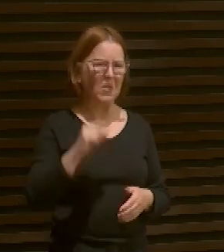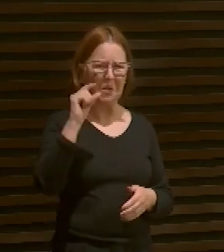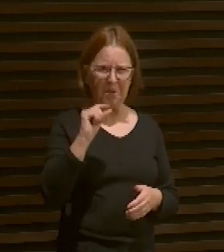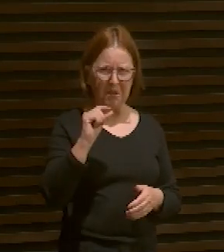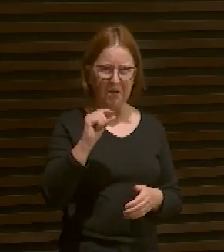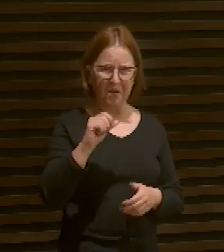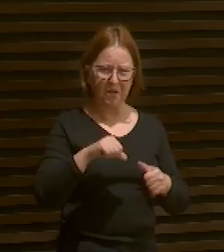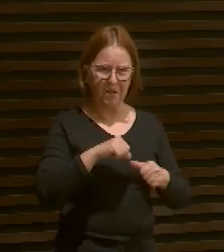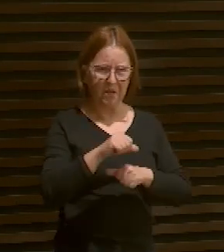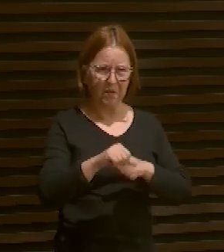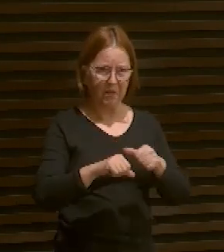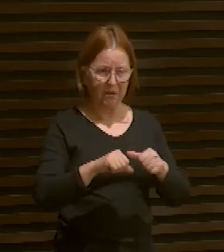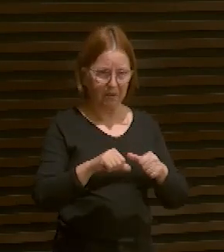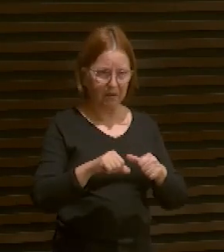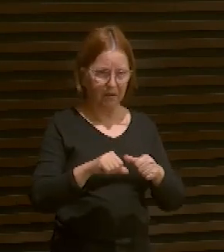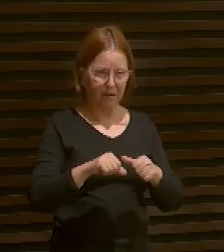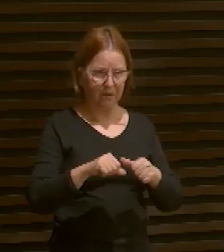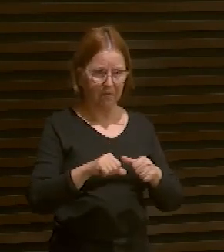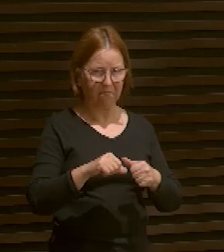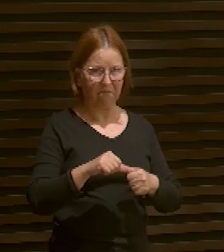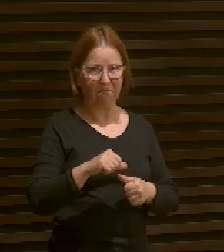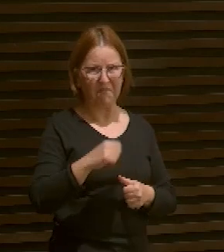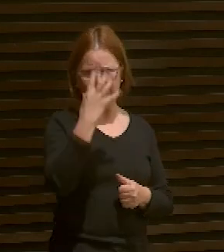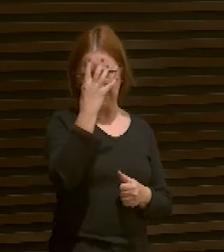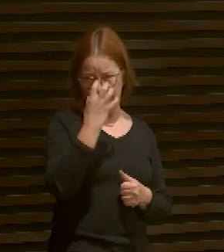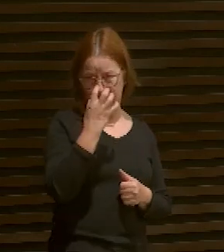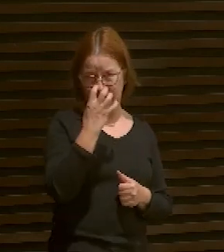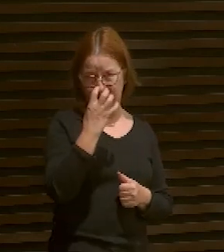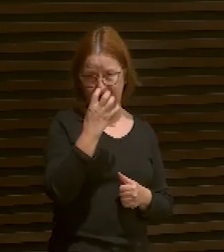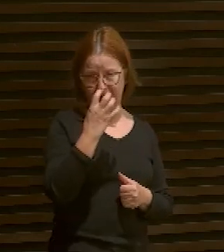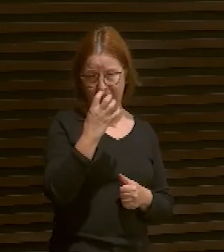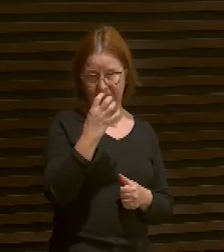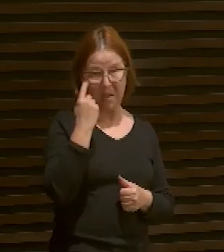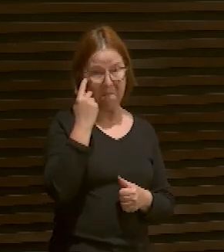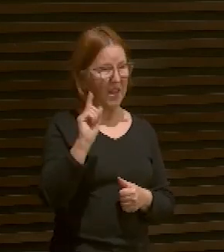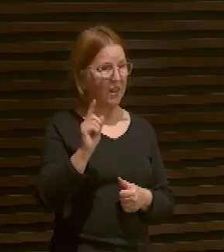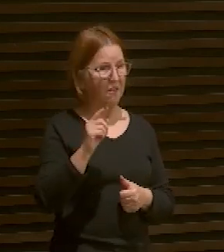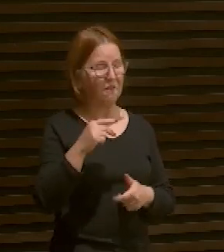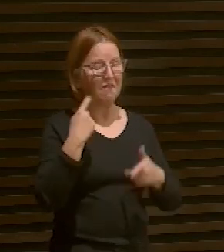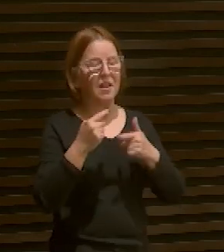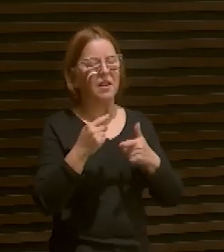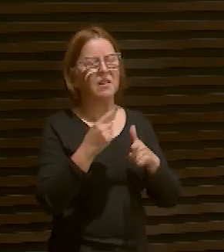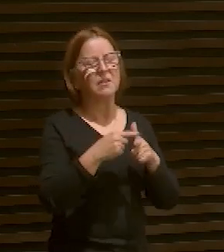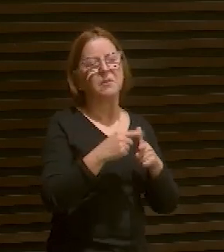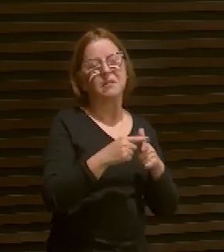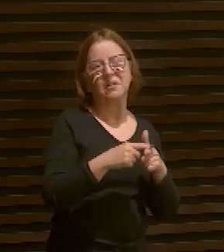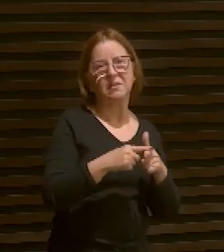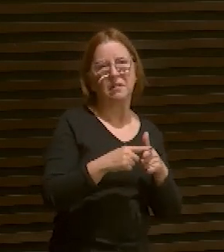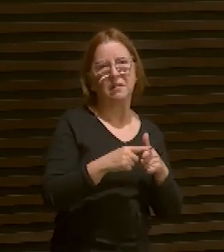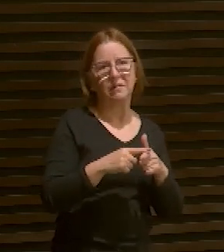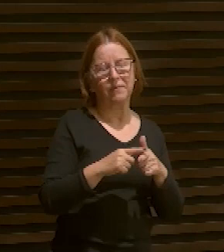de semblante de outra pessoa, para não falar em tribulação e espada, olha só, não é